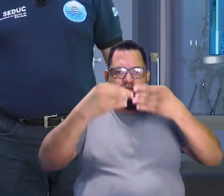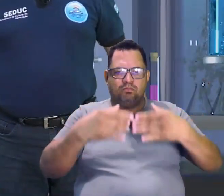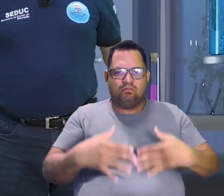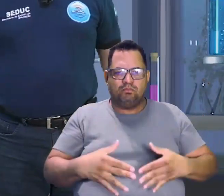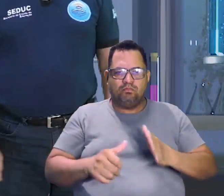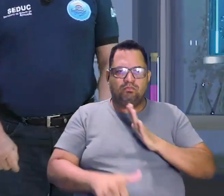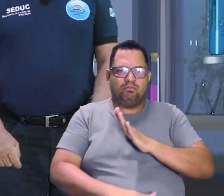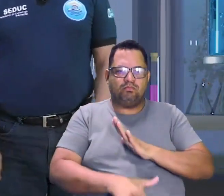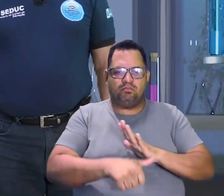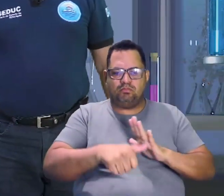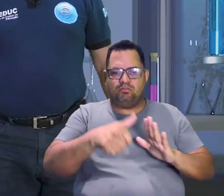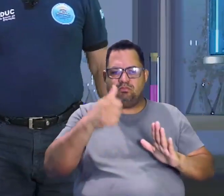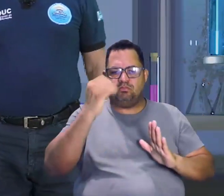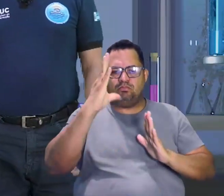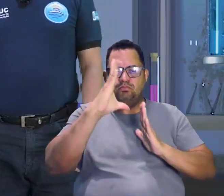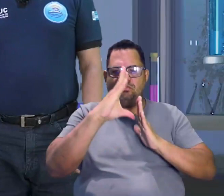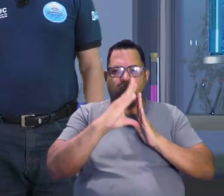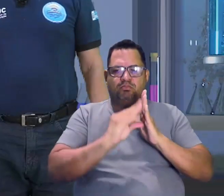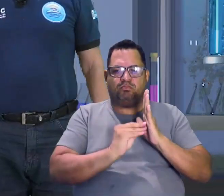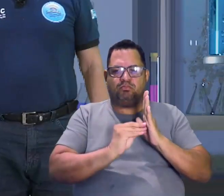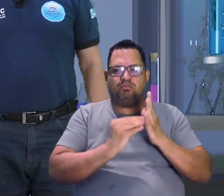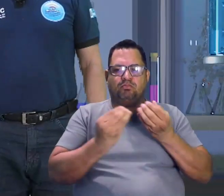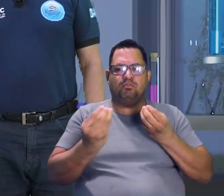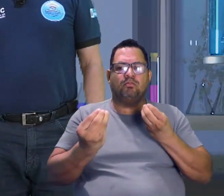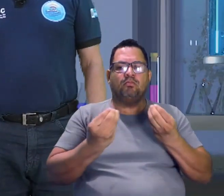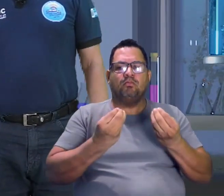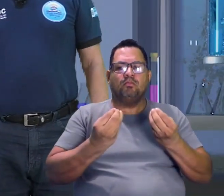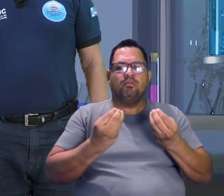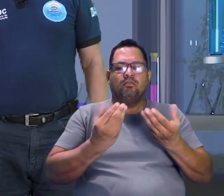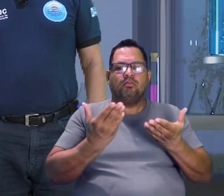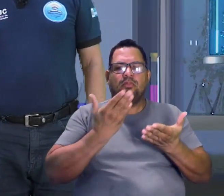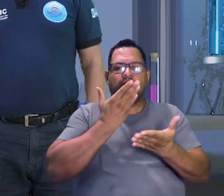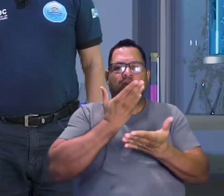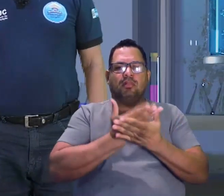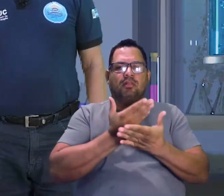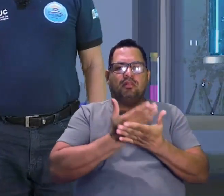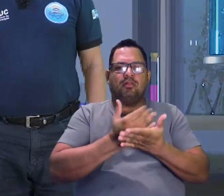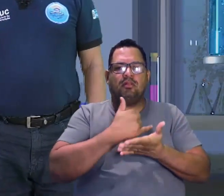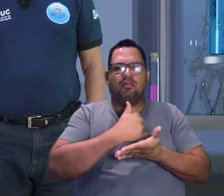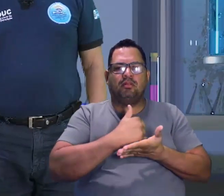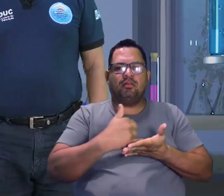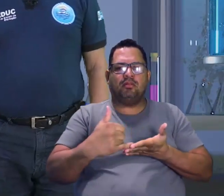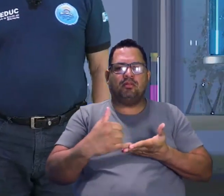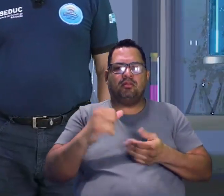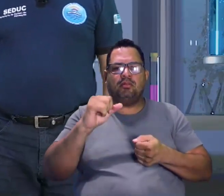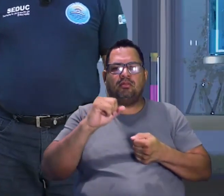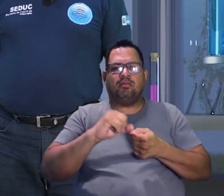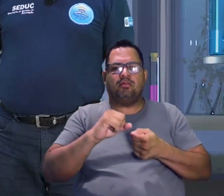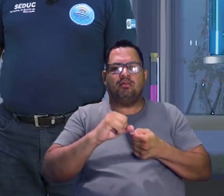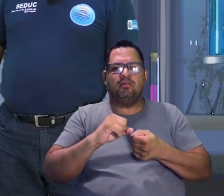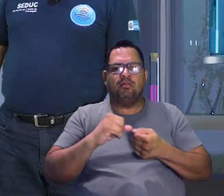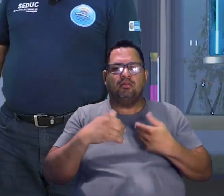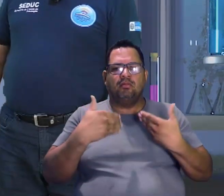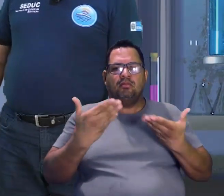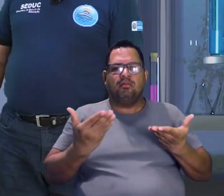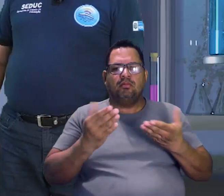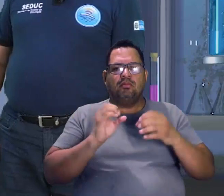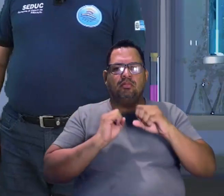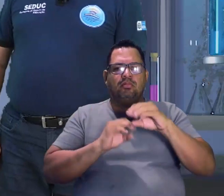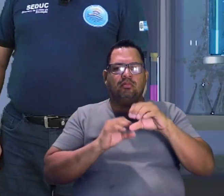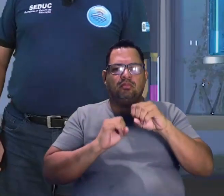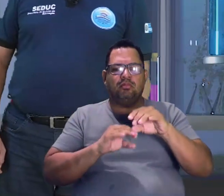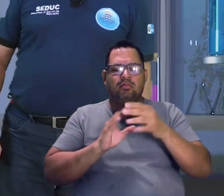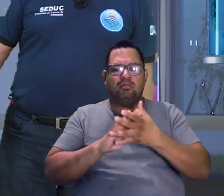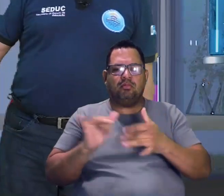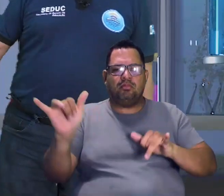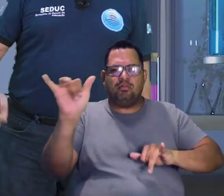primeiros conteúdos. E como é a nossa aula introdutória, nós vamos fazer uma introdução ao ensino da Química,